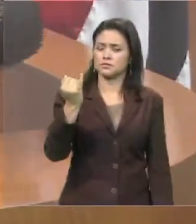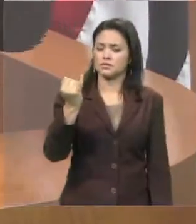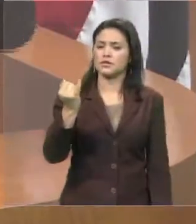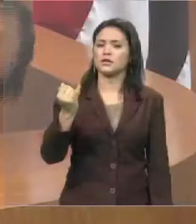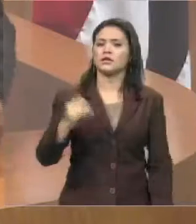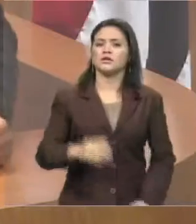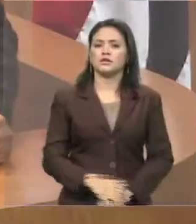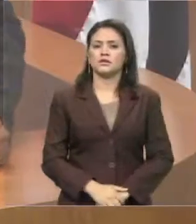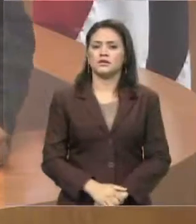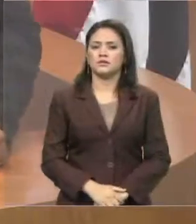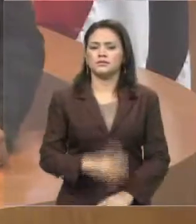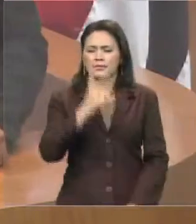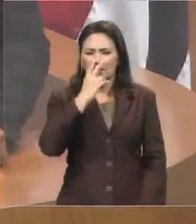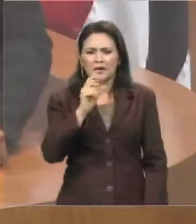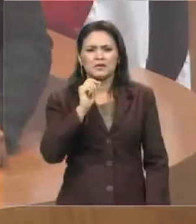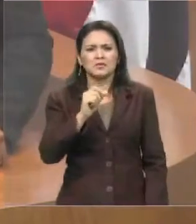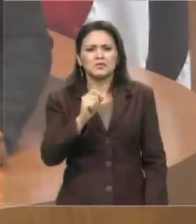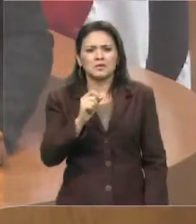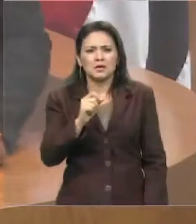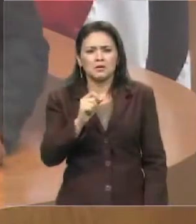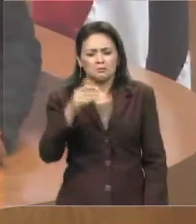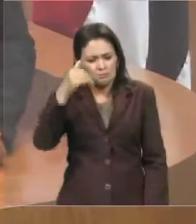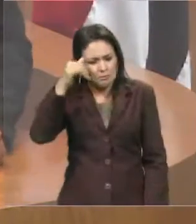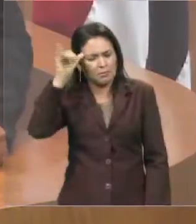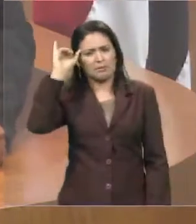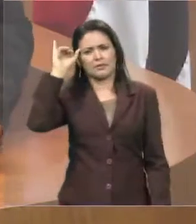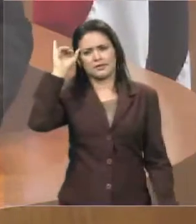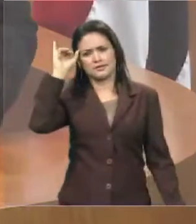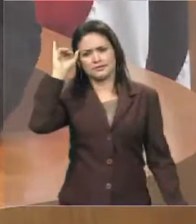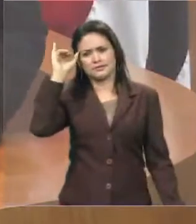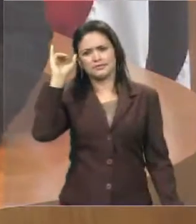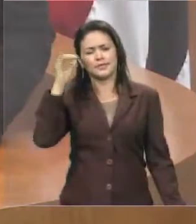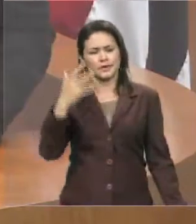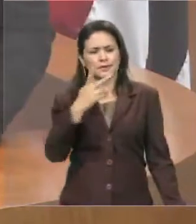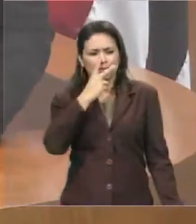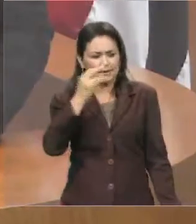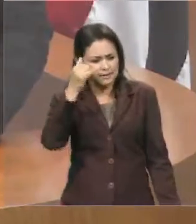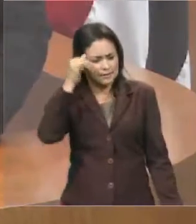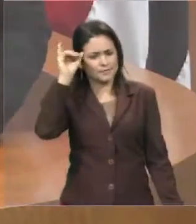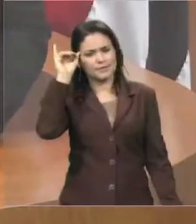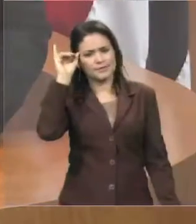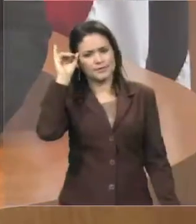é os animais da fazenda deles. Parece que eles estão tratando os bois da fazenda deles.